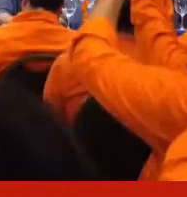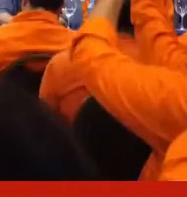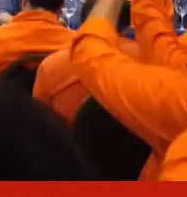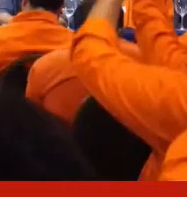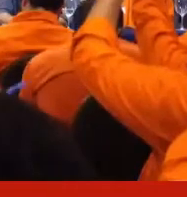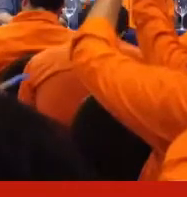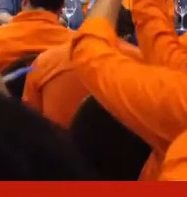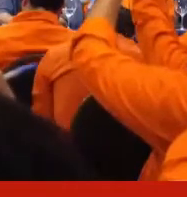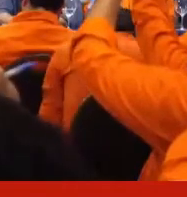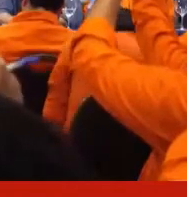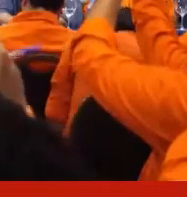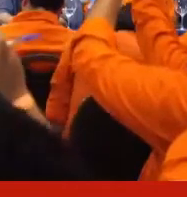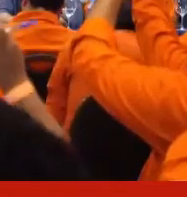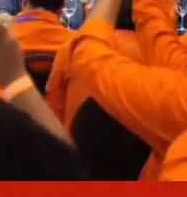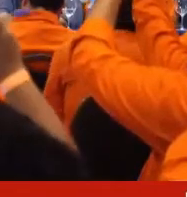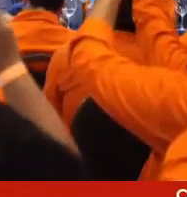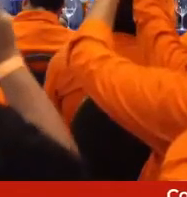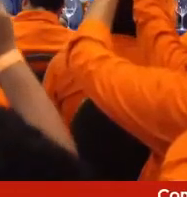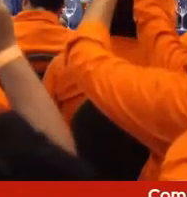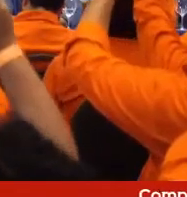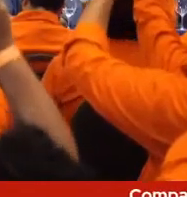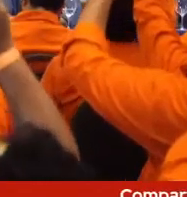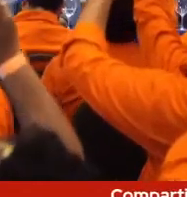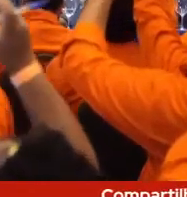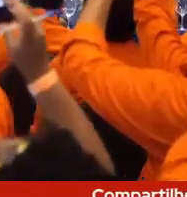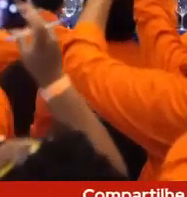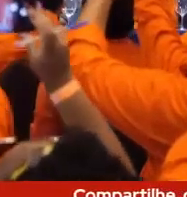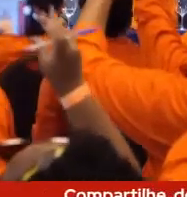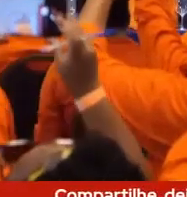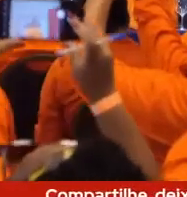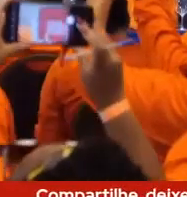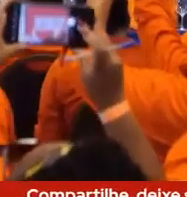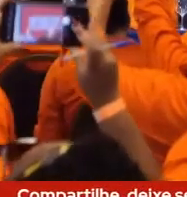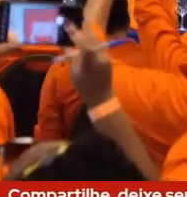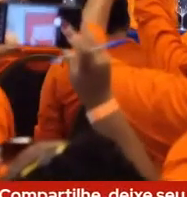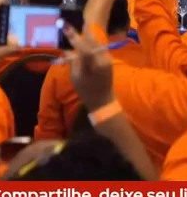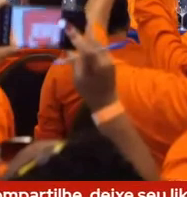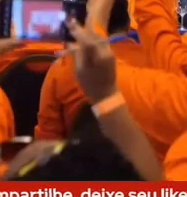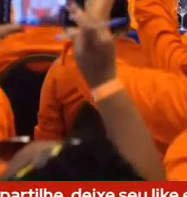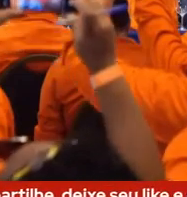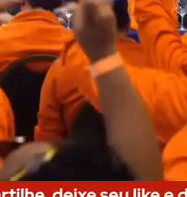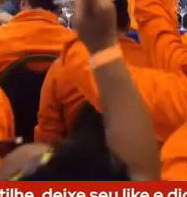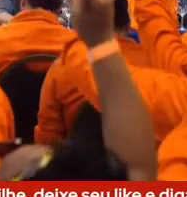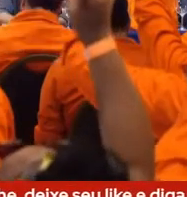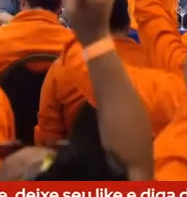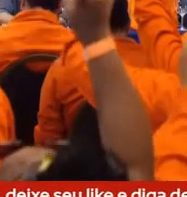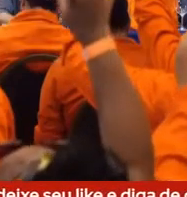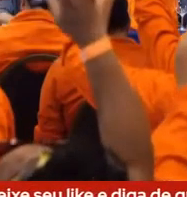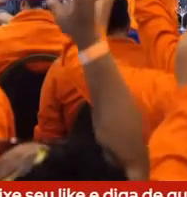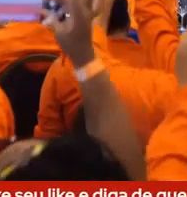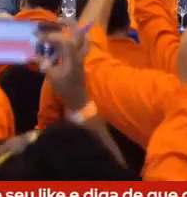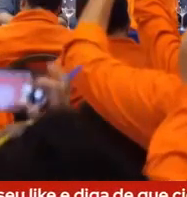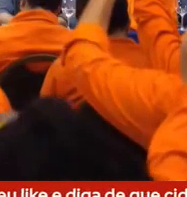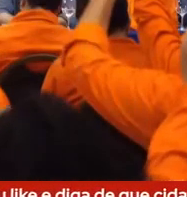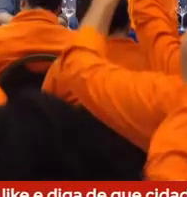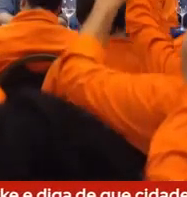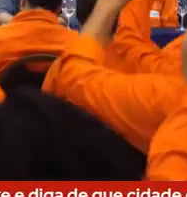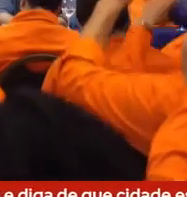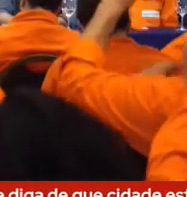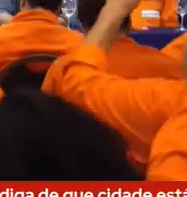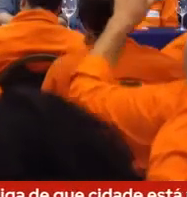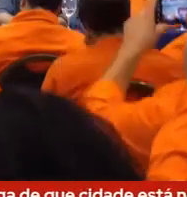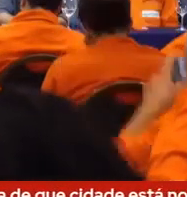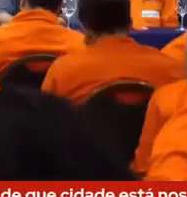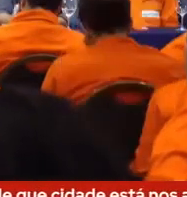para nós estarmos realizando hoje essa atividade. Atividade que nós consideramos muito importante, o presidente Lula, a presidenta Gleisi, por conta